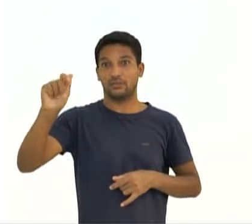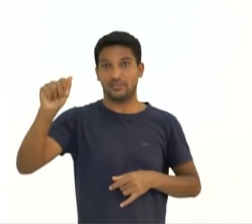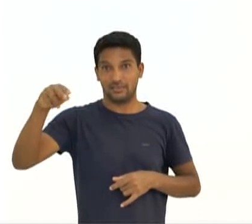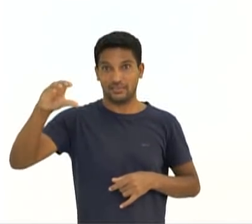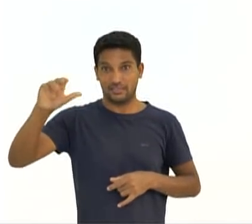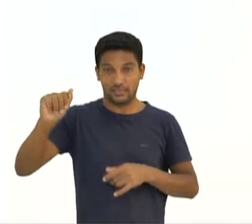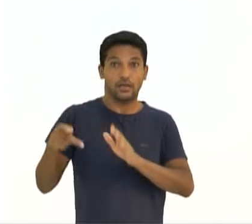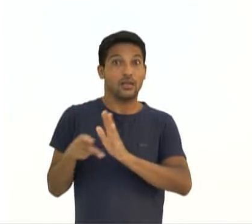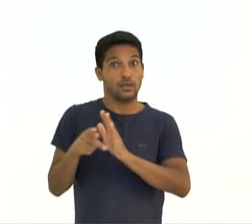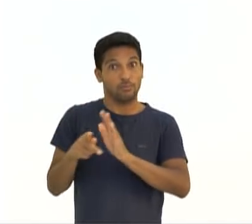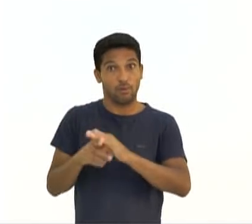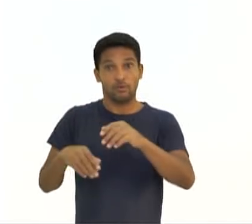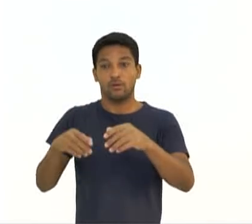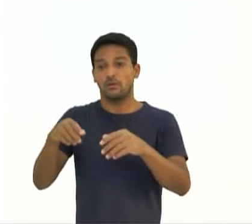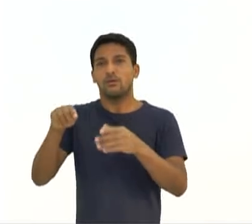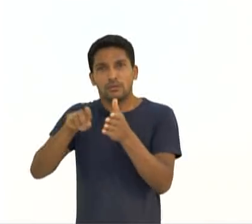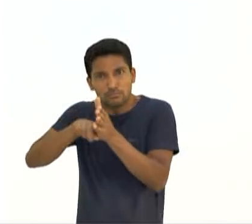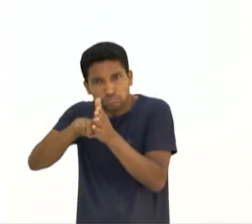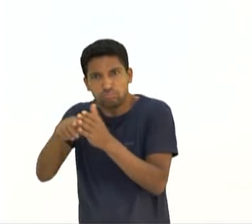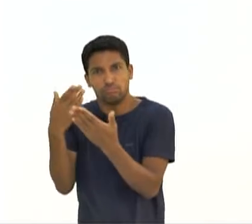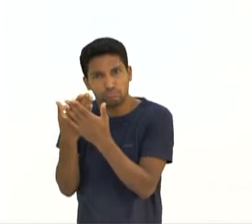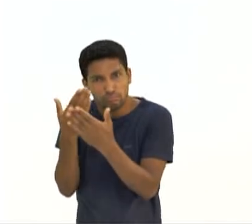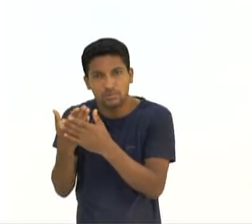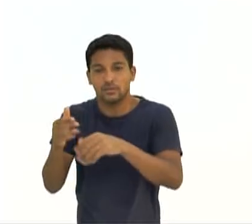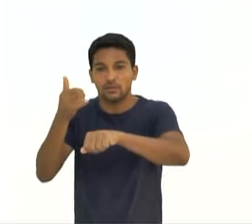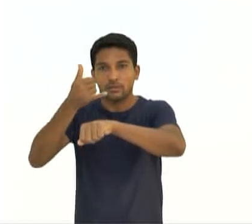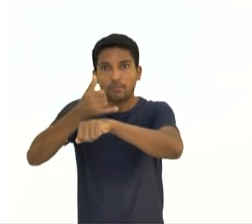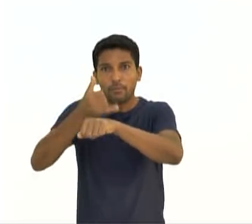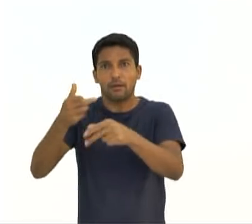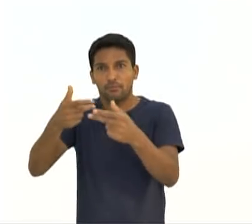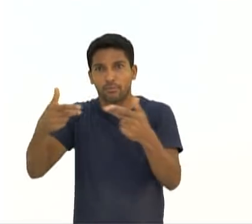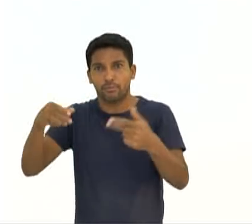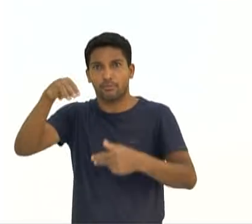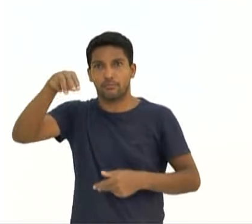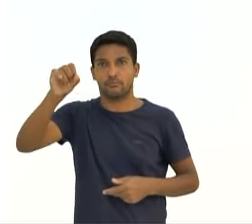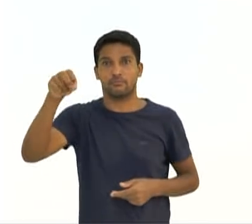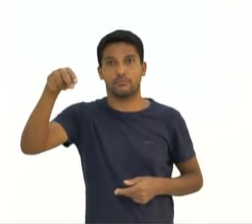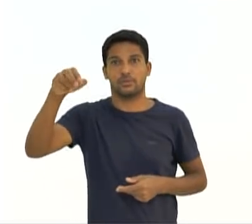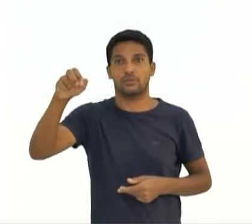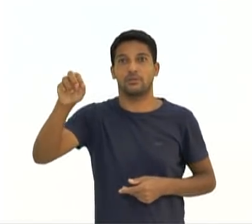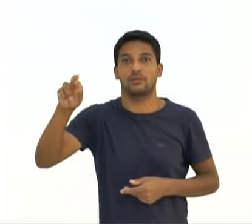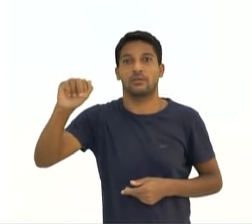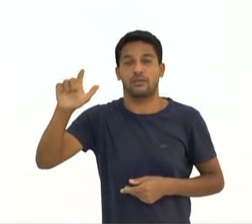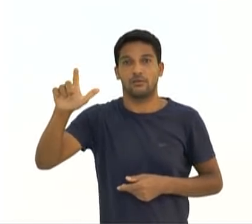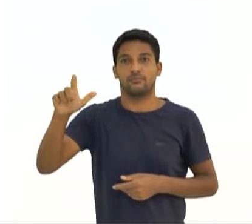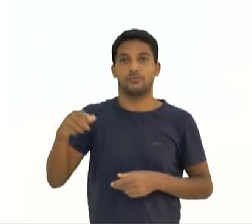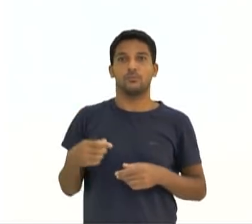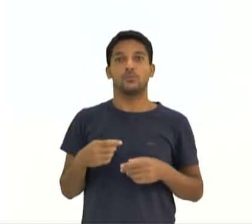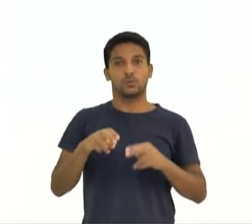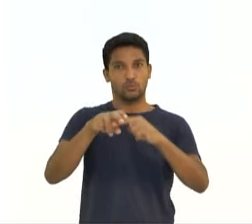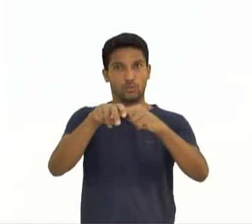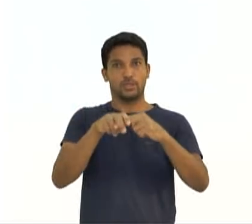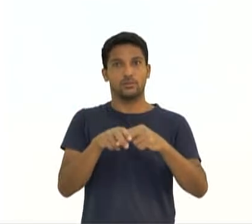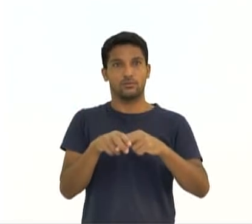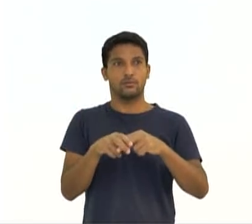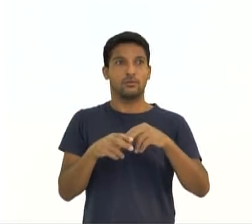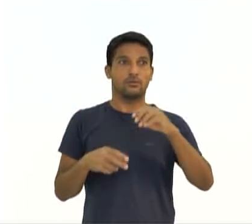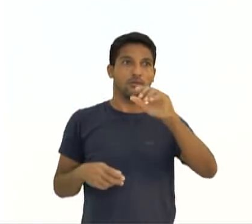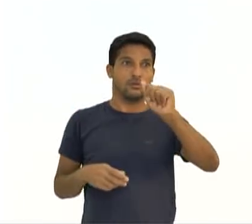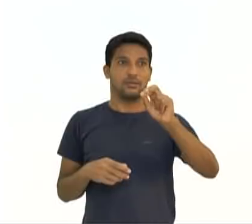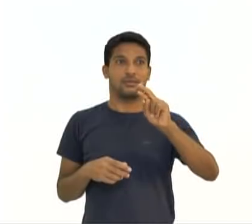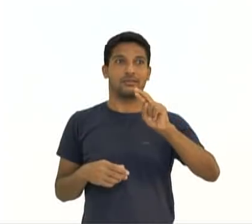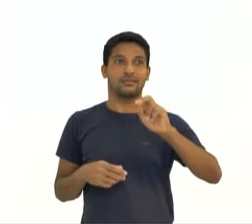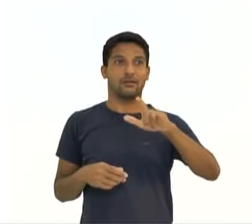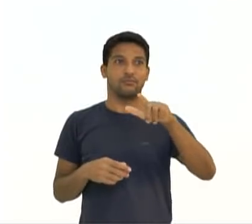origem mineral, né? Então Bergman pegou a química, dividiu em duas partes, a orgânica e a inorgânica,